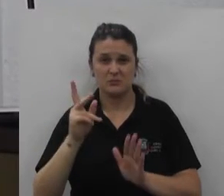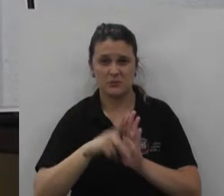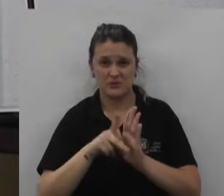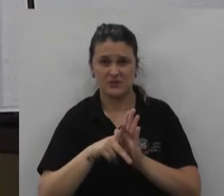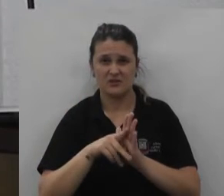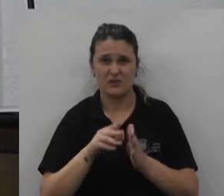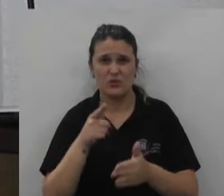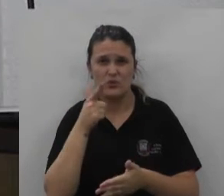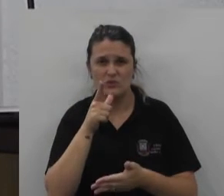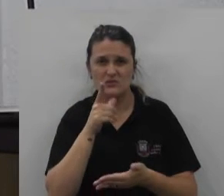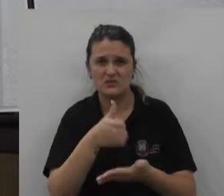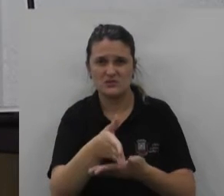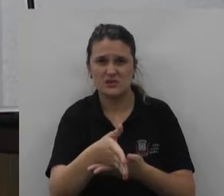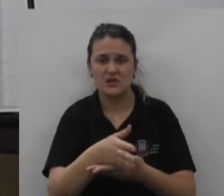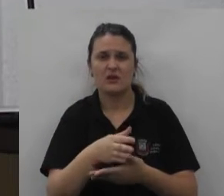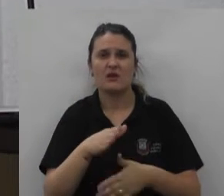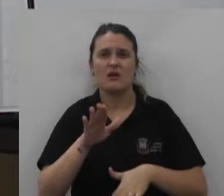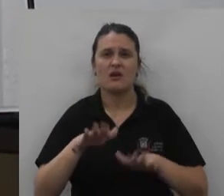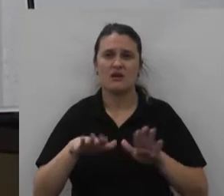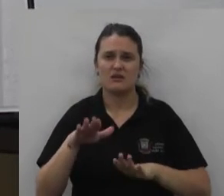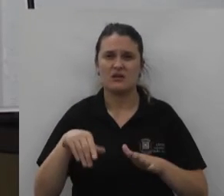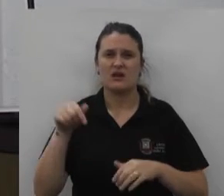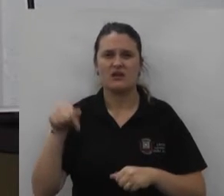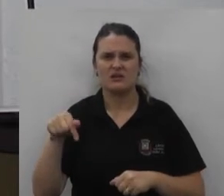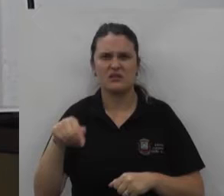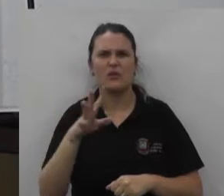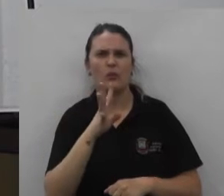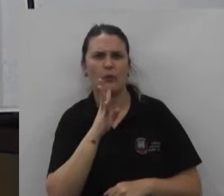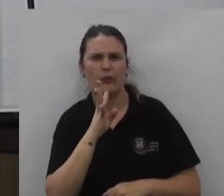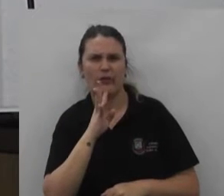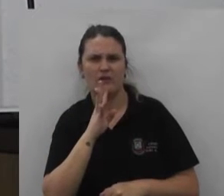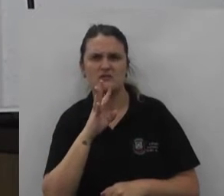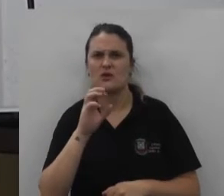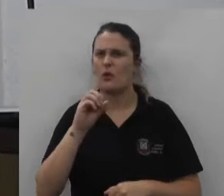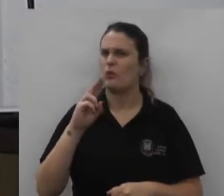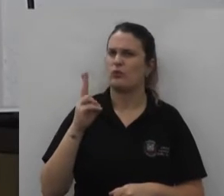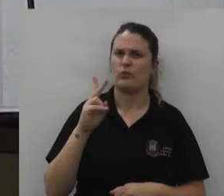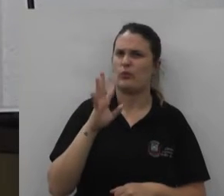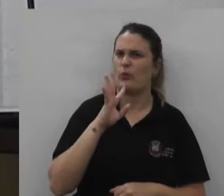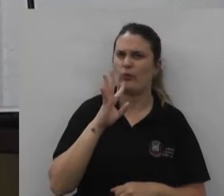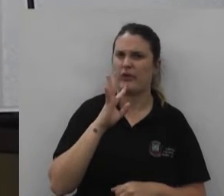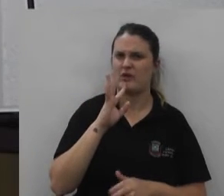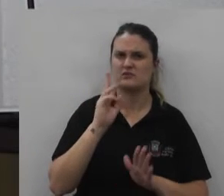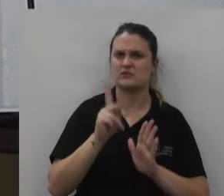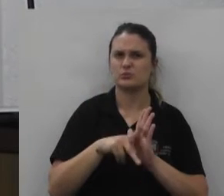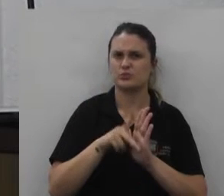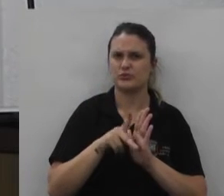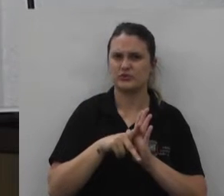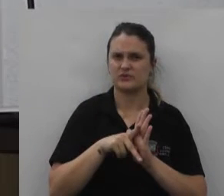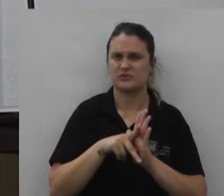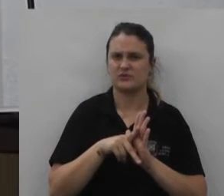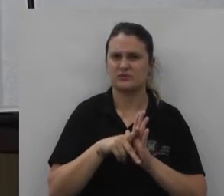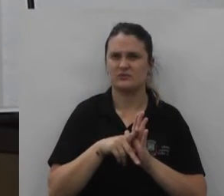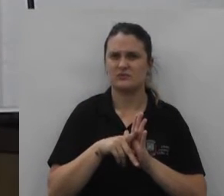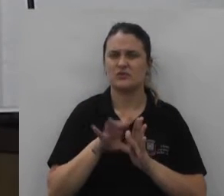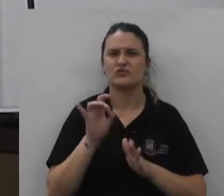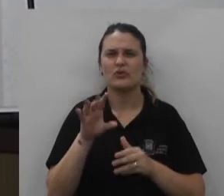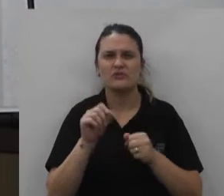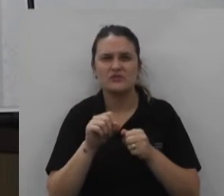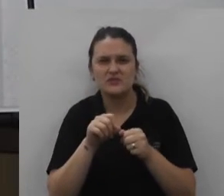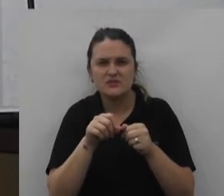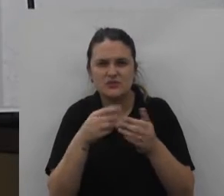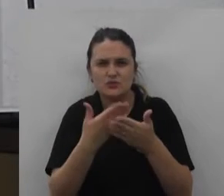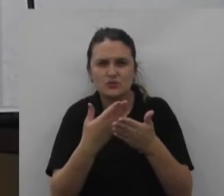fosse implantado. Muitos aqui conhecem, outros desconhecem esse plano. Basta fazer